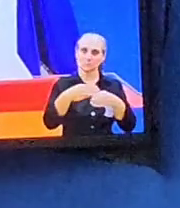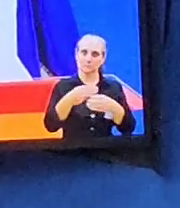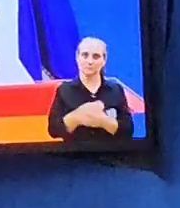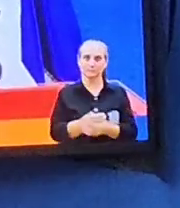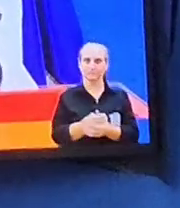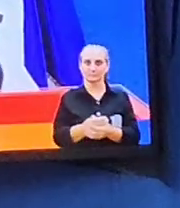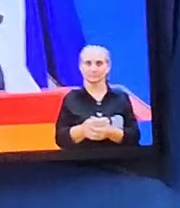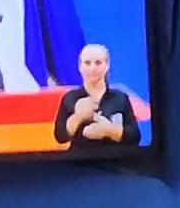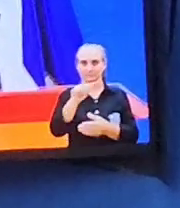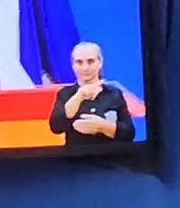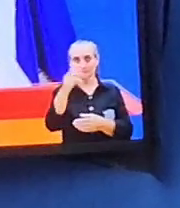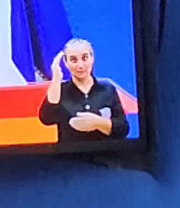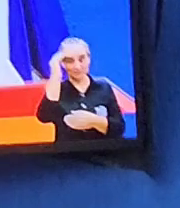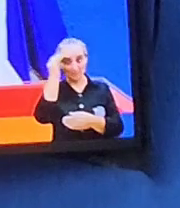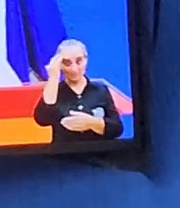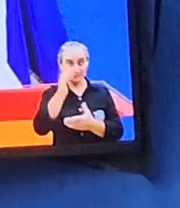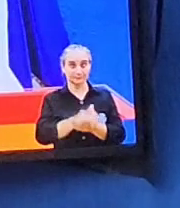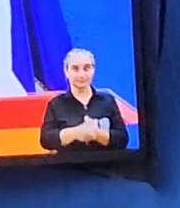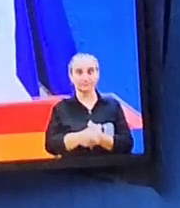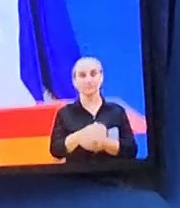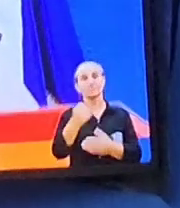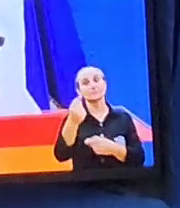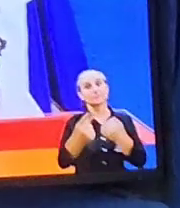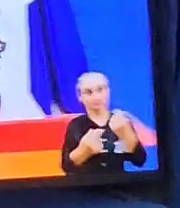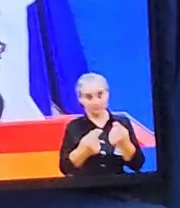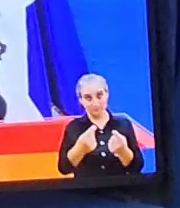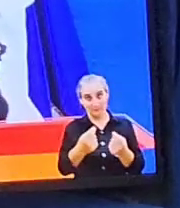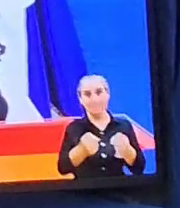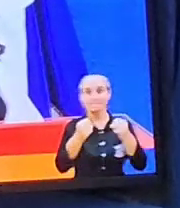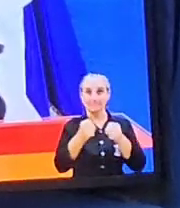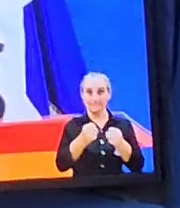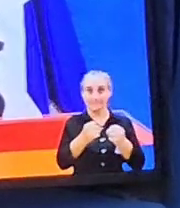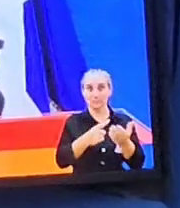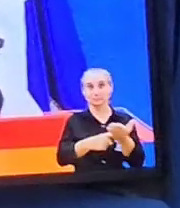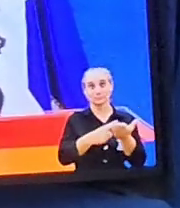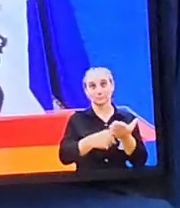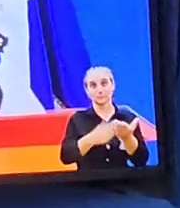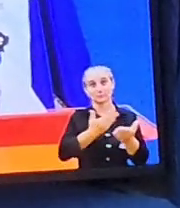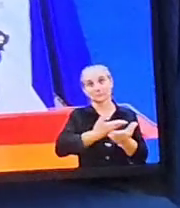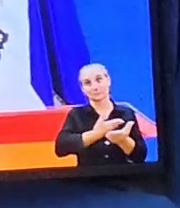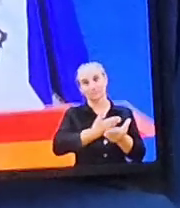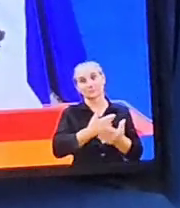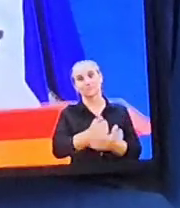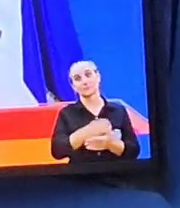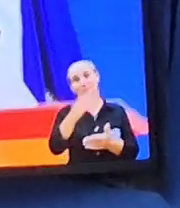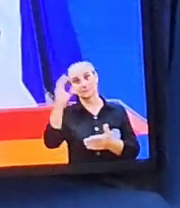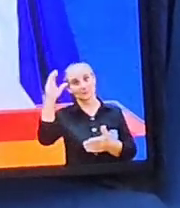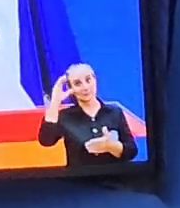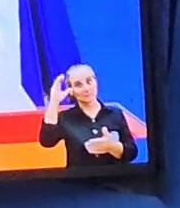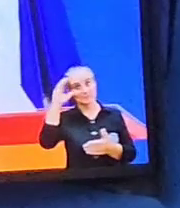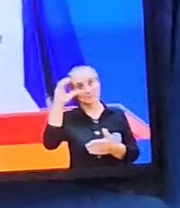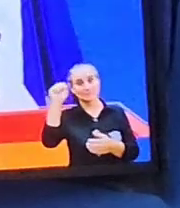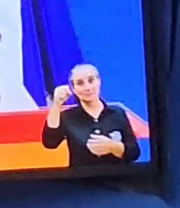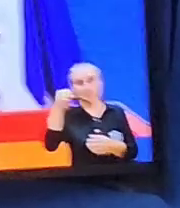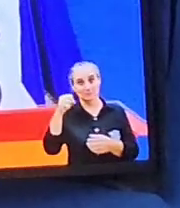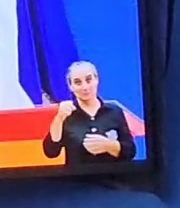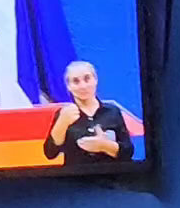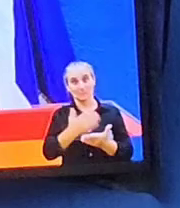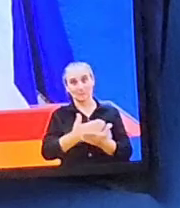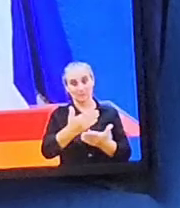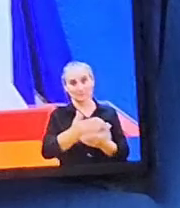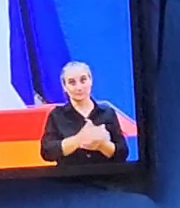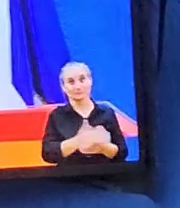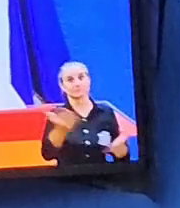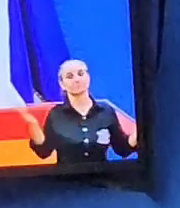que vocês saibam que todos vocês possam contar aqui com o amigo Cassiano Maia, que realmente eu vou estar lá de